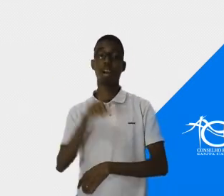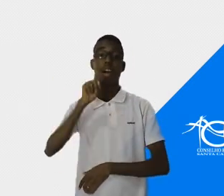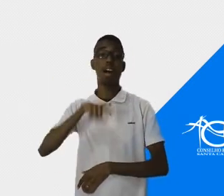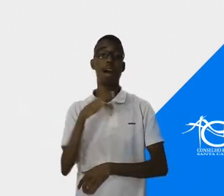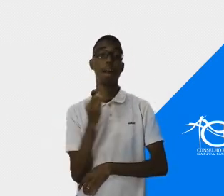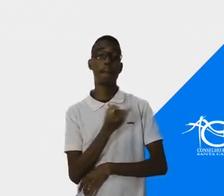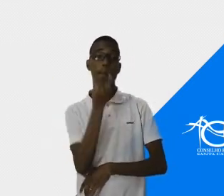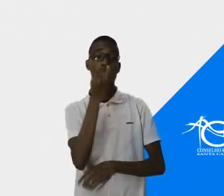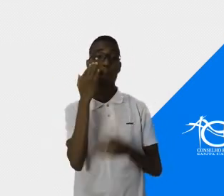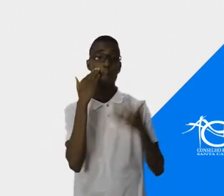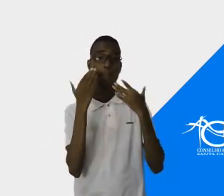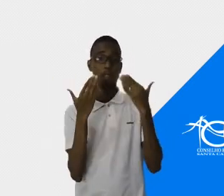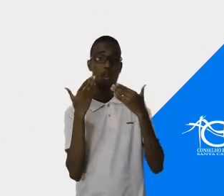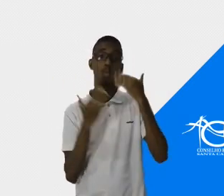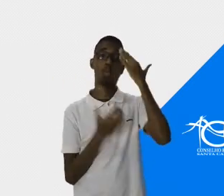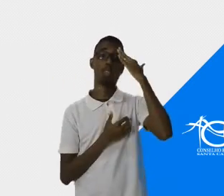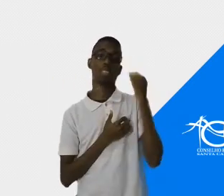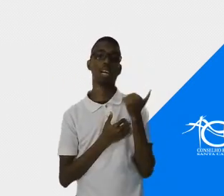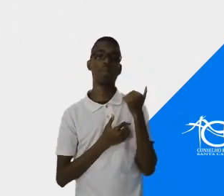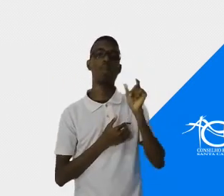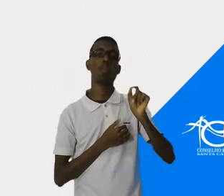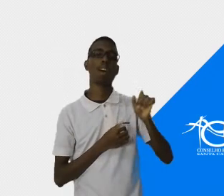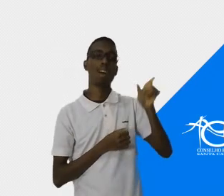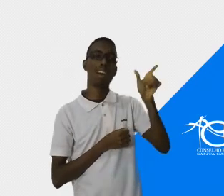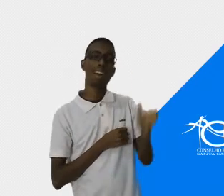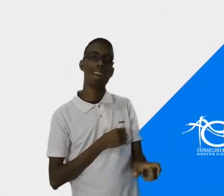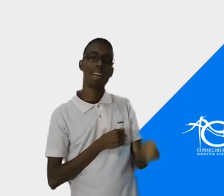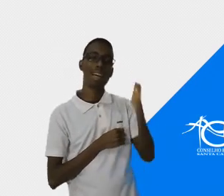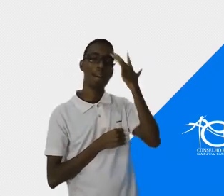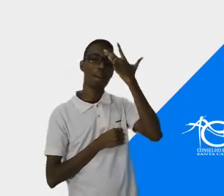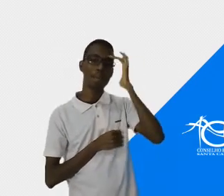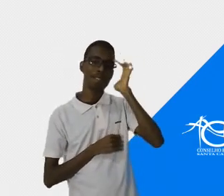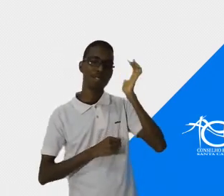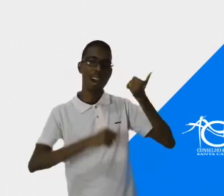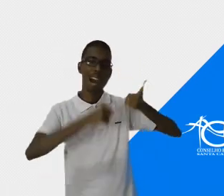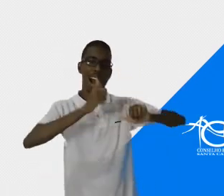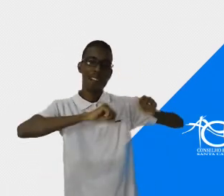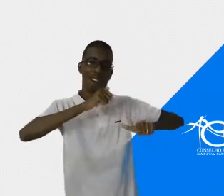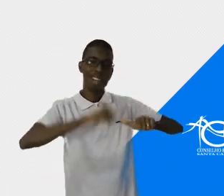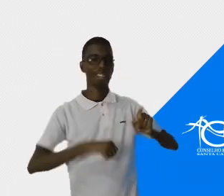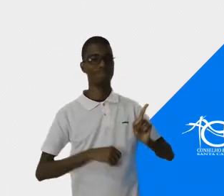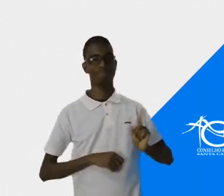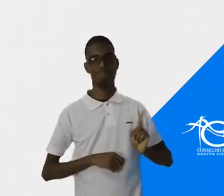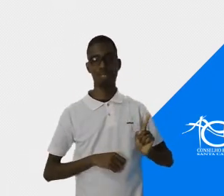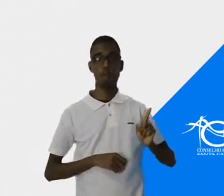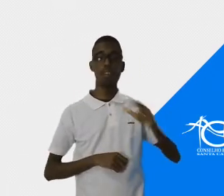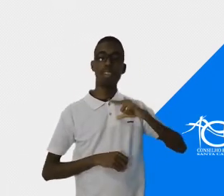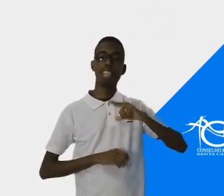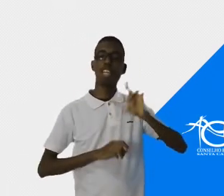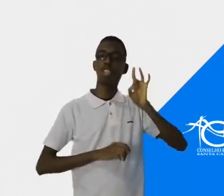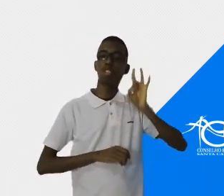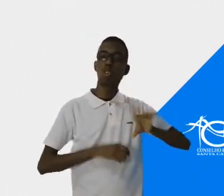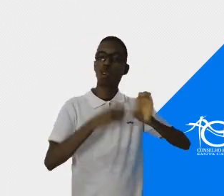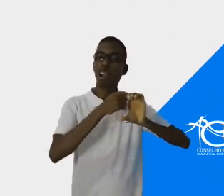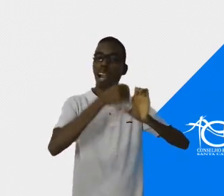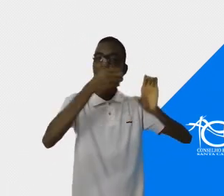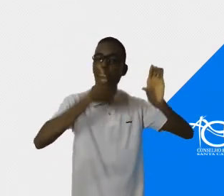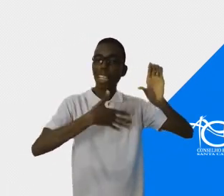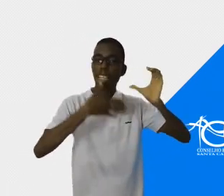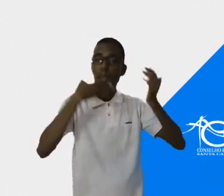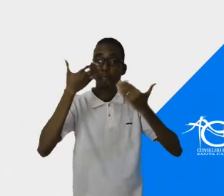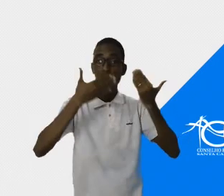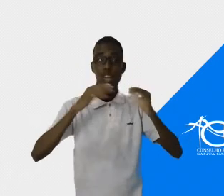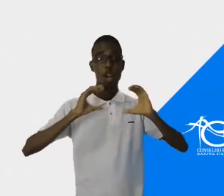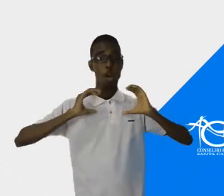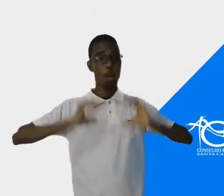de que ele não está fazendo uma avaliação de uma pessoa, né? Ele está fazendo uma avaliação de fatores psicológicos relacionados a um comportamento específico, que é conduzir